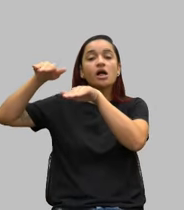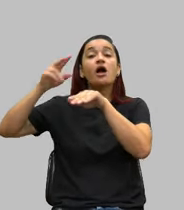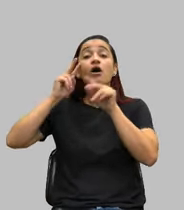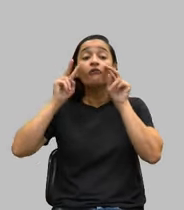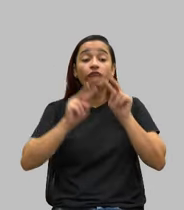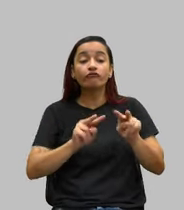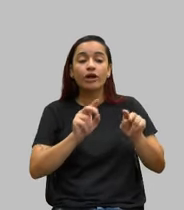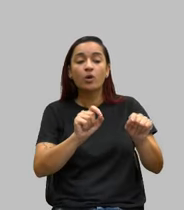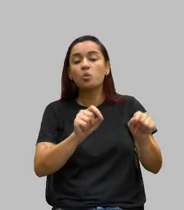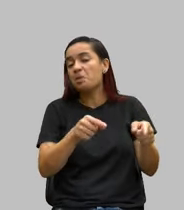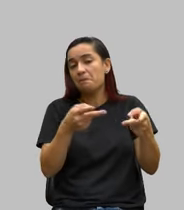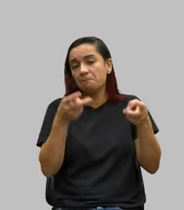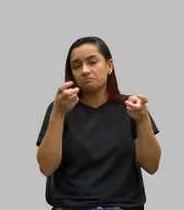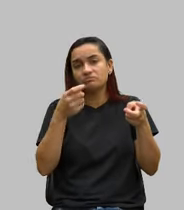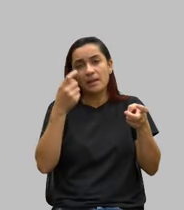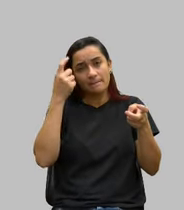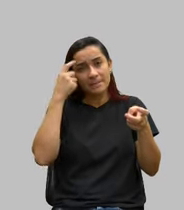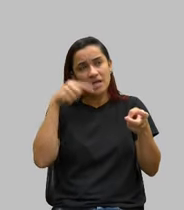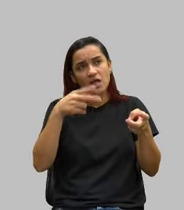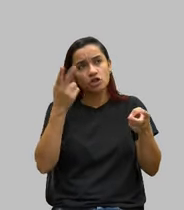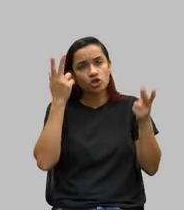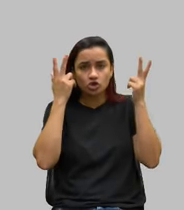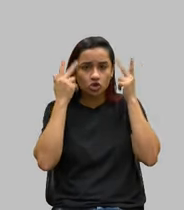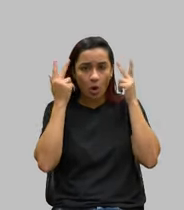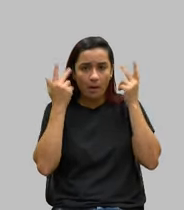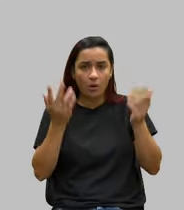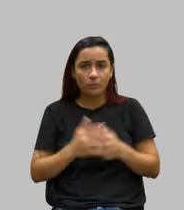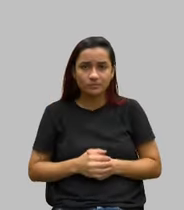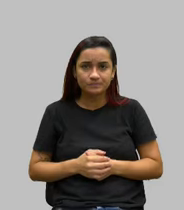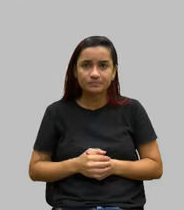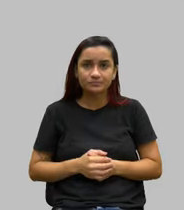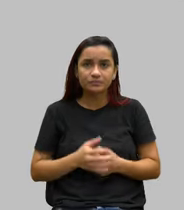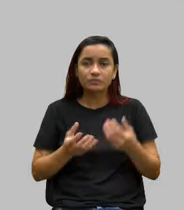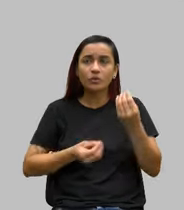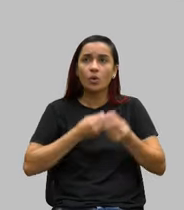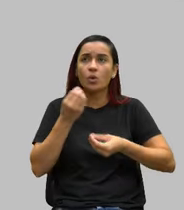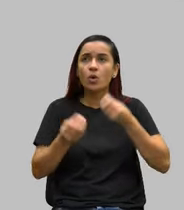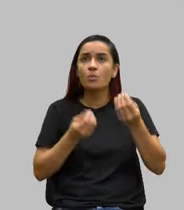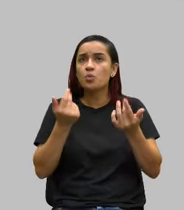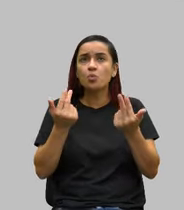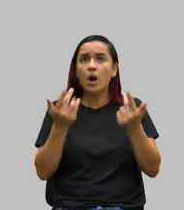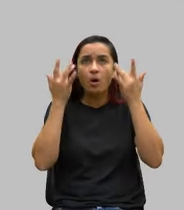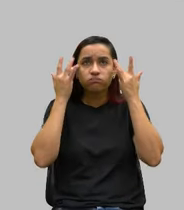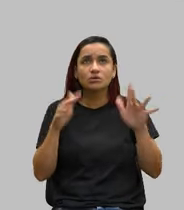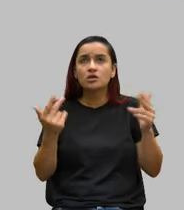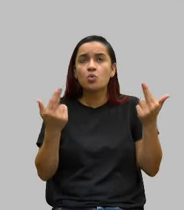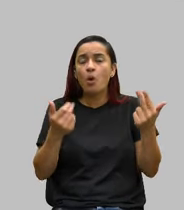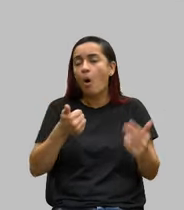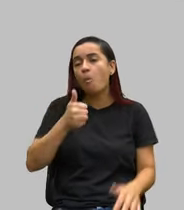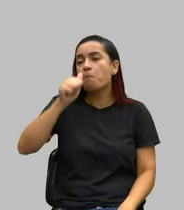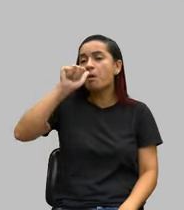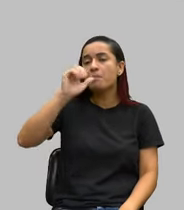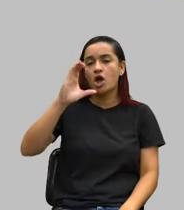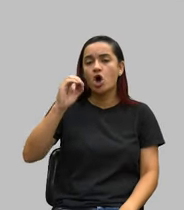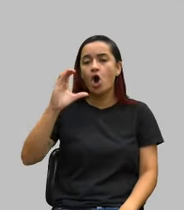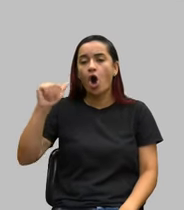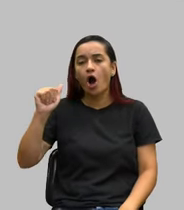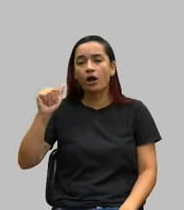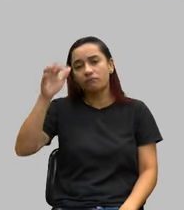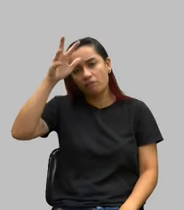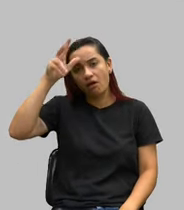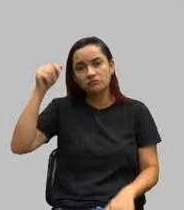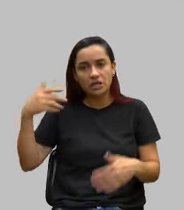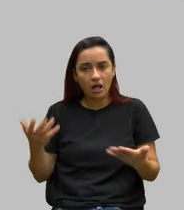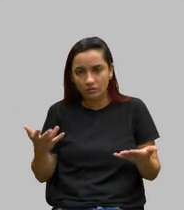isto como uma normalidade como se fosse um ato de tomar uma coca-cola então